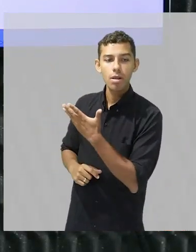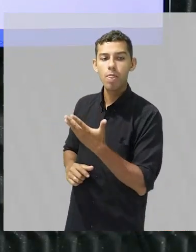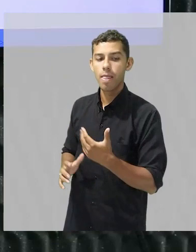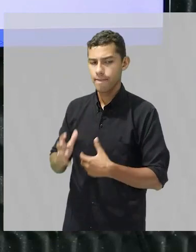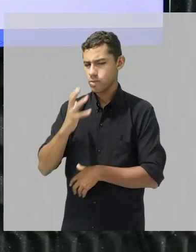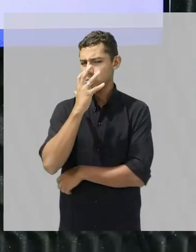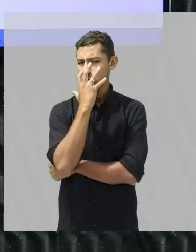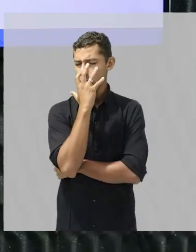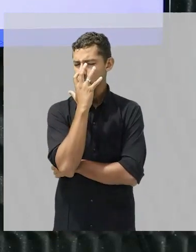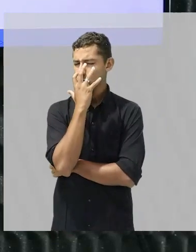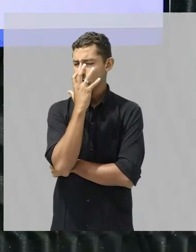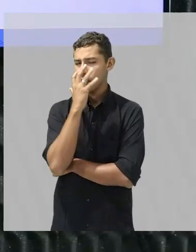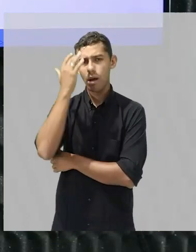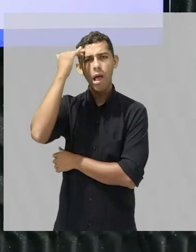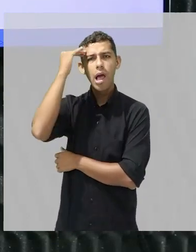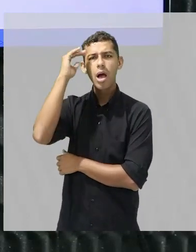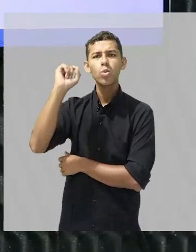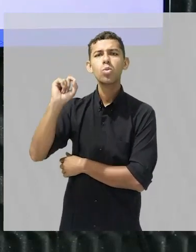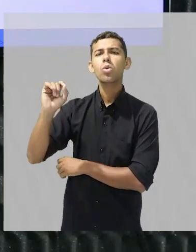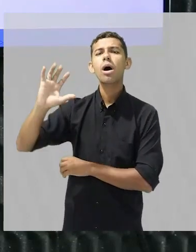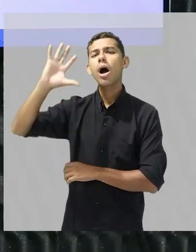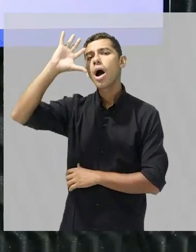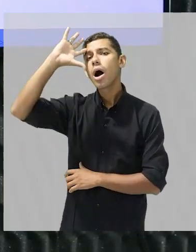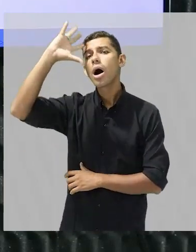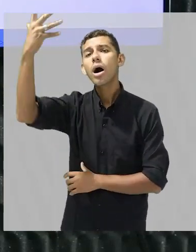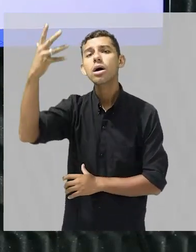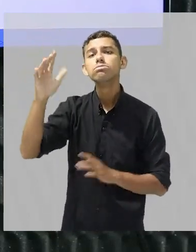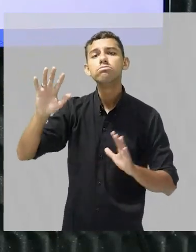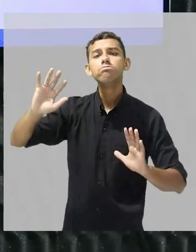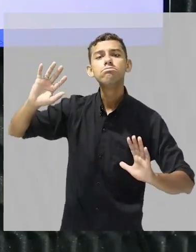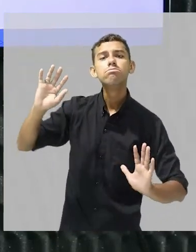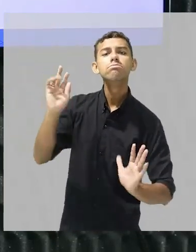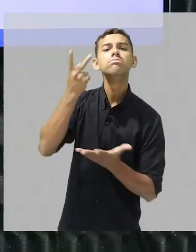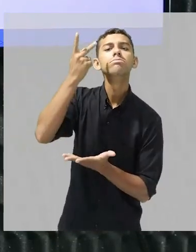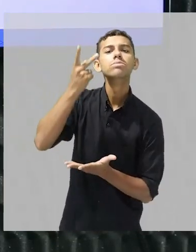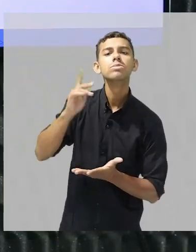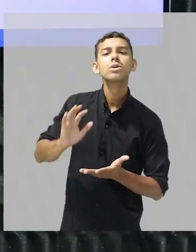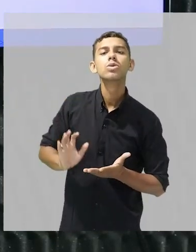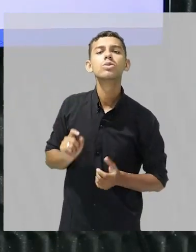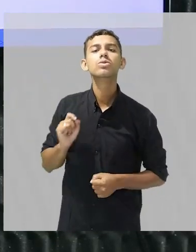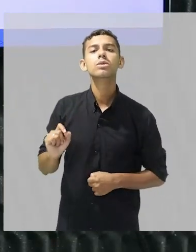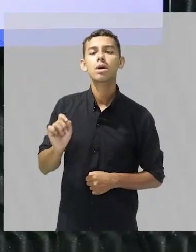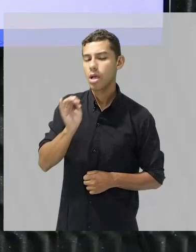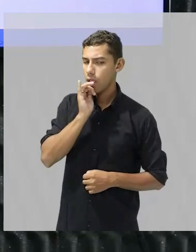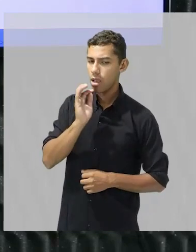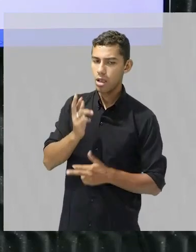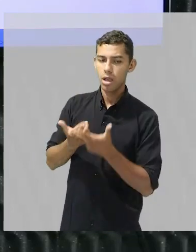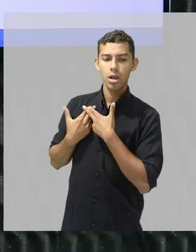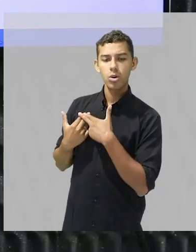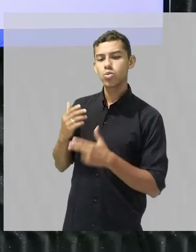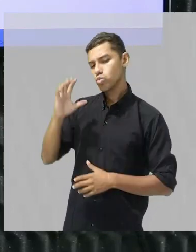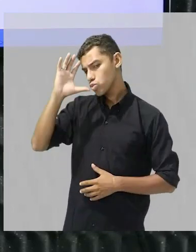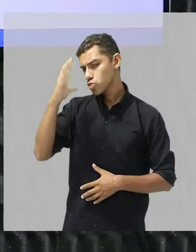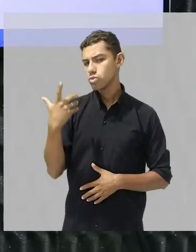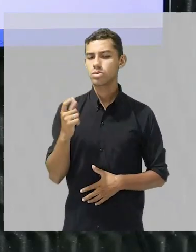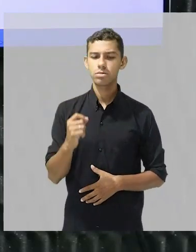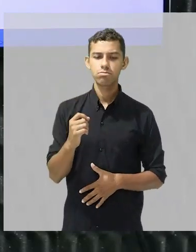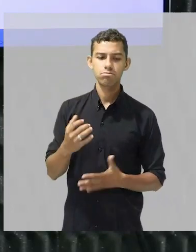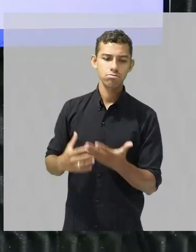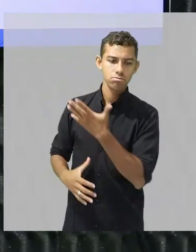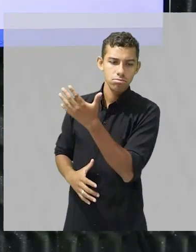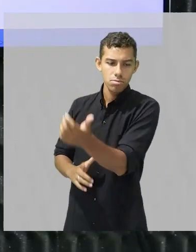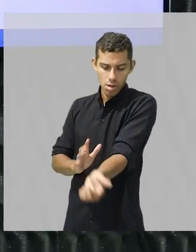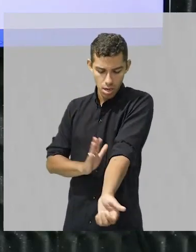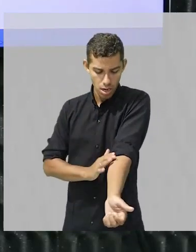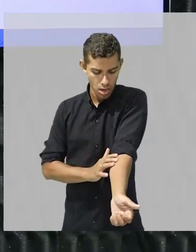e ele está querendo saber o que aconteceu. Qual foi o fenômeno responsável pelo fato do sangue ele